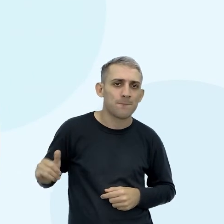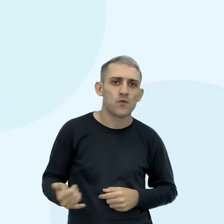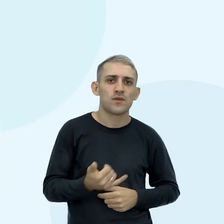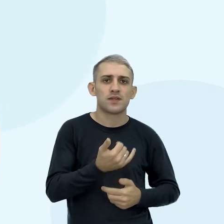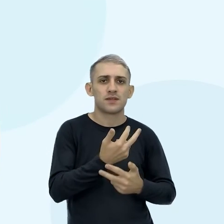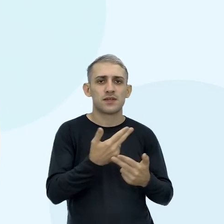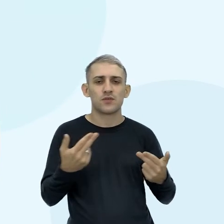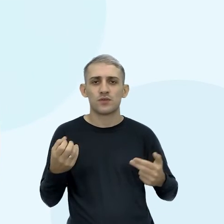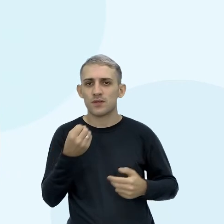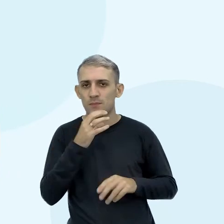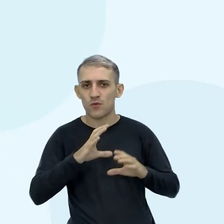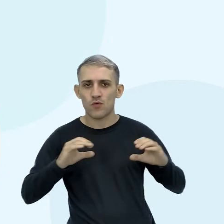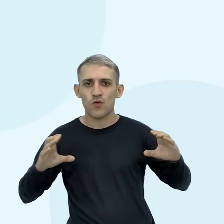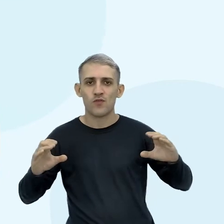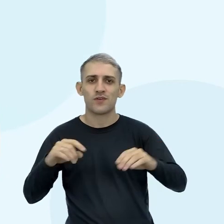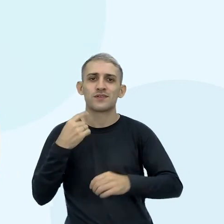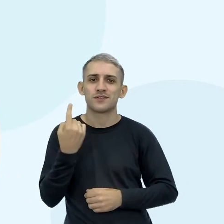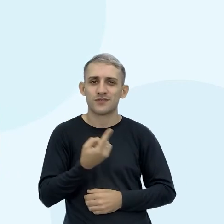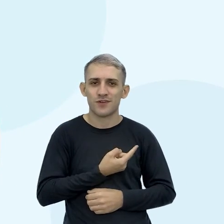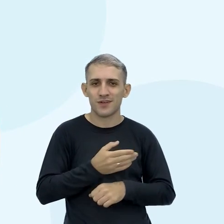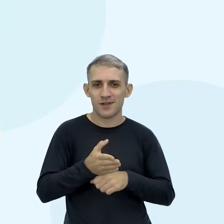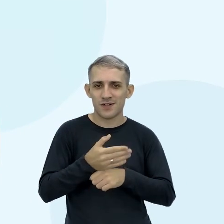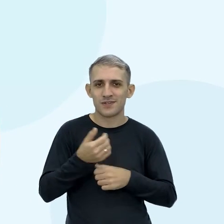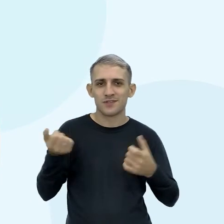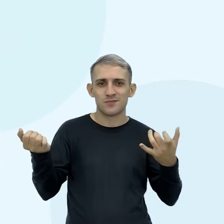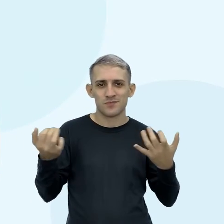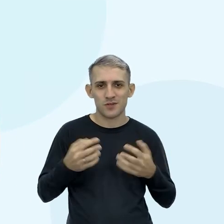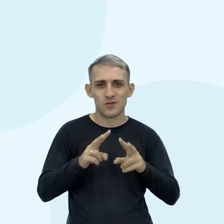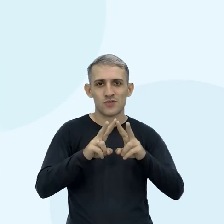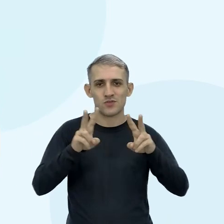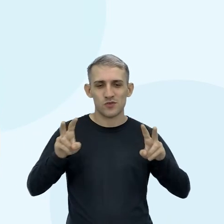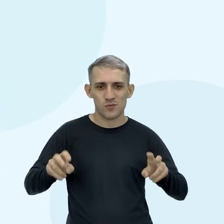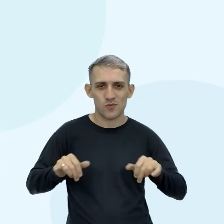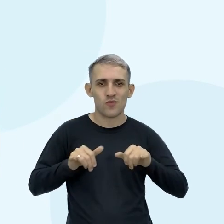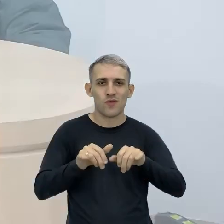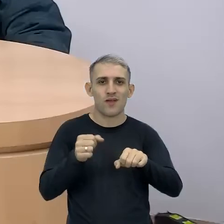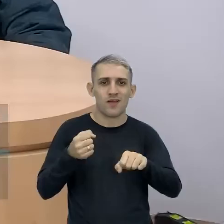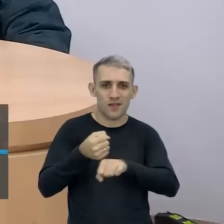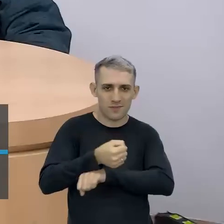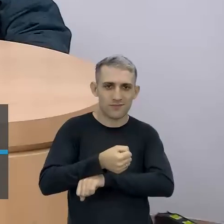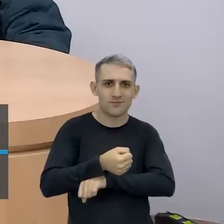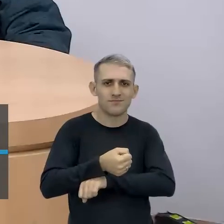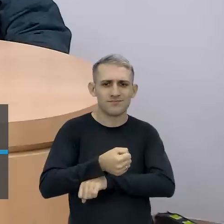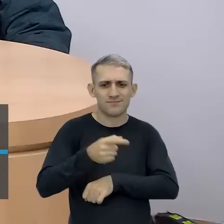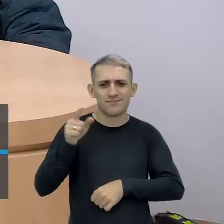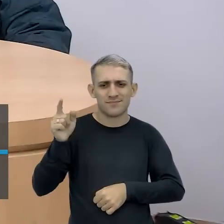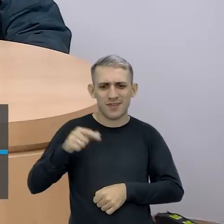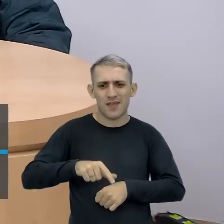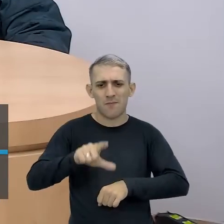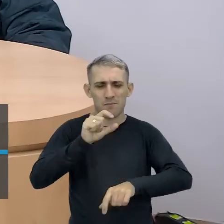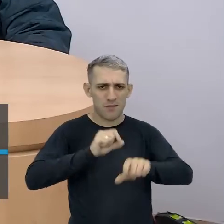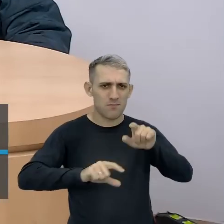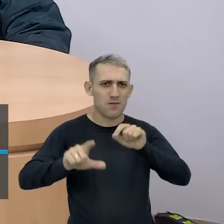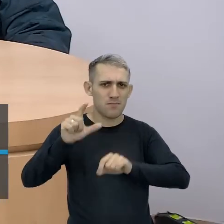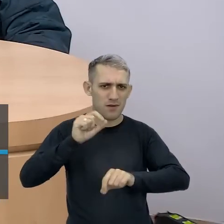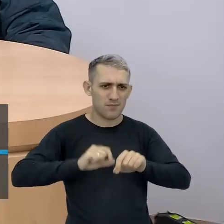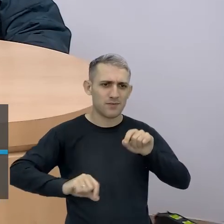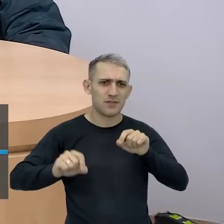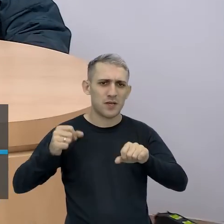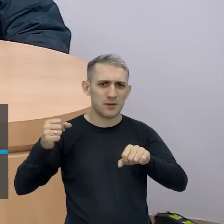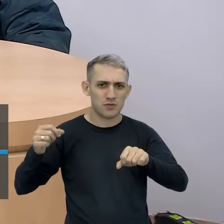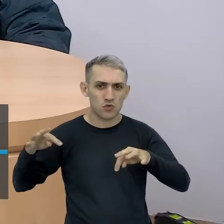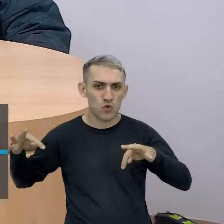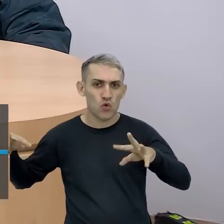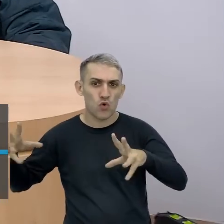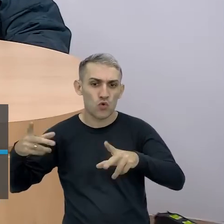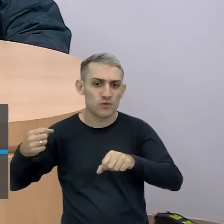esse conforto que a gente citou aqui, de um comércio integrado. Isso é muito seleto, né? Não integra todo